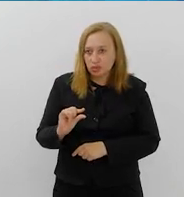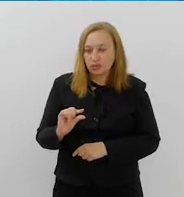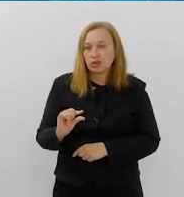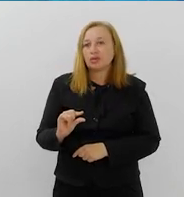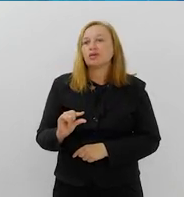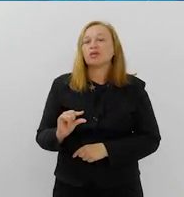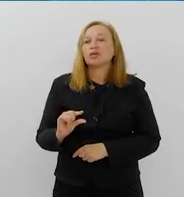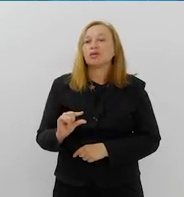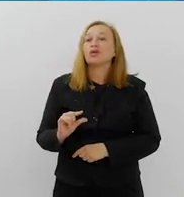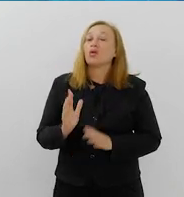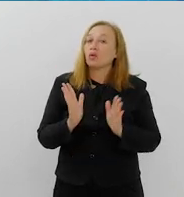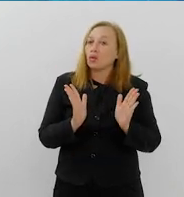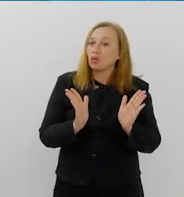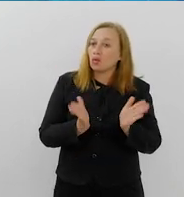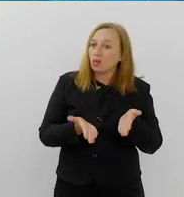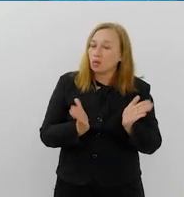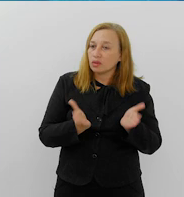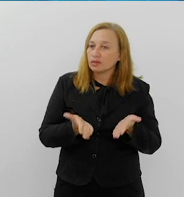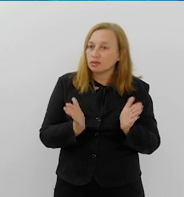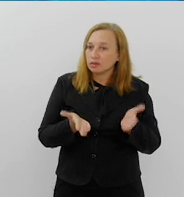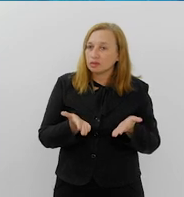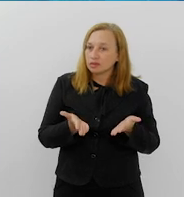diminuiu. Tem hoje,